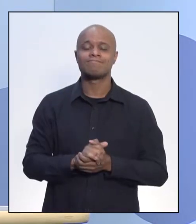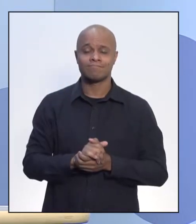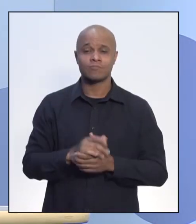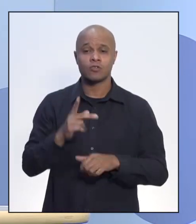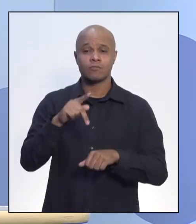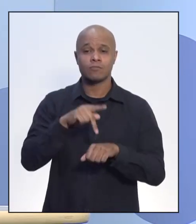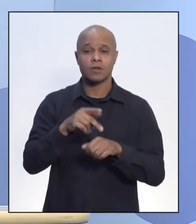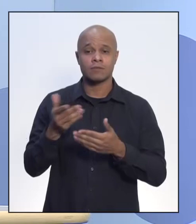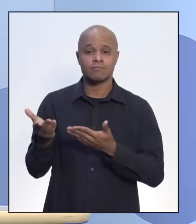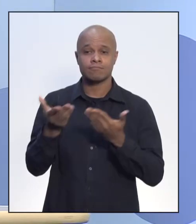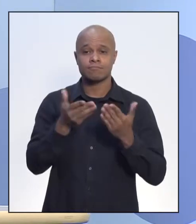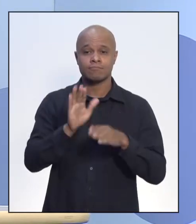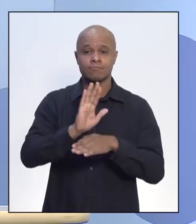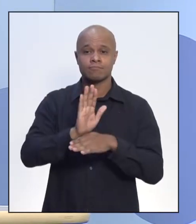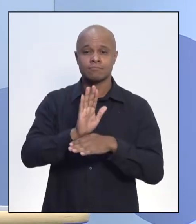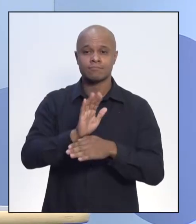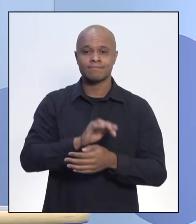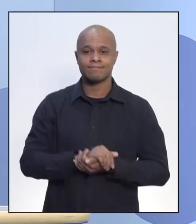pouquinho a gente volta.